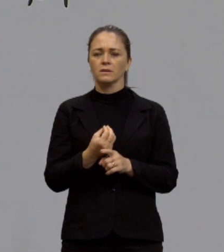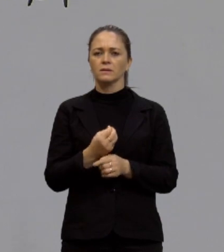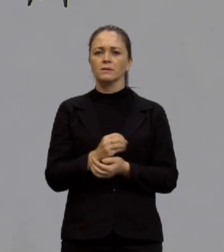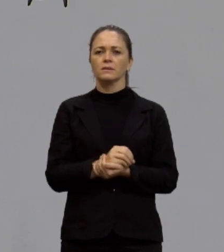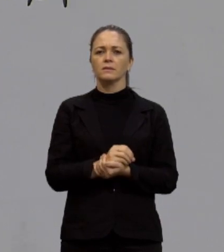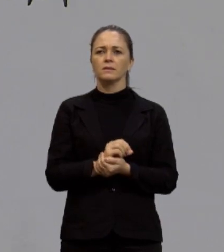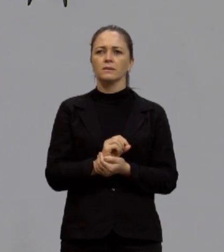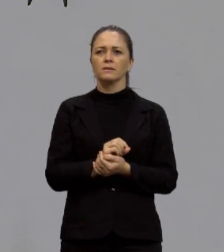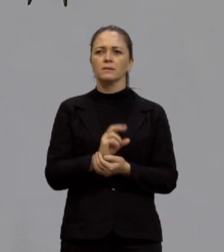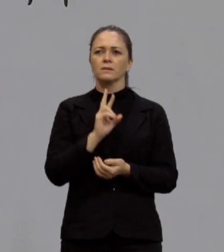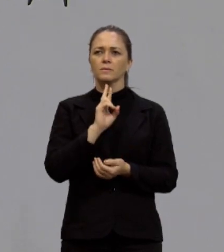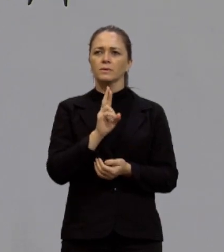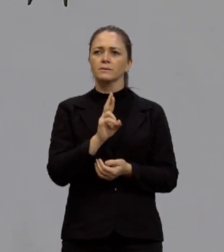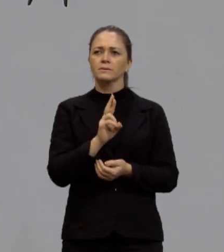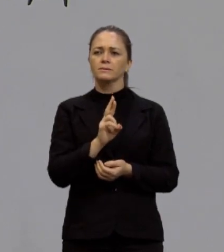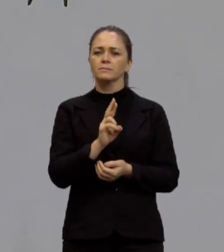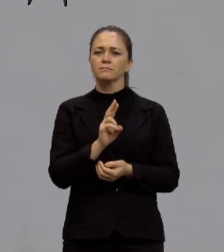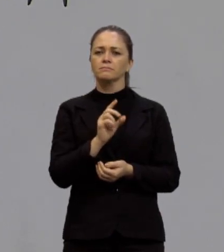Ó,